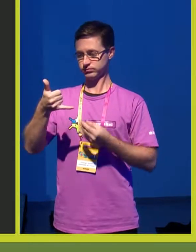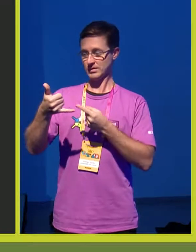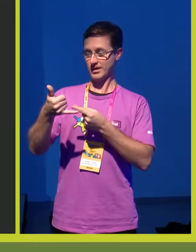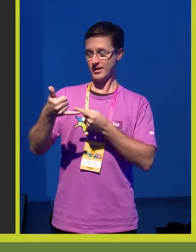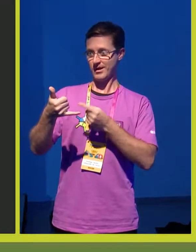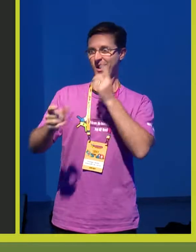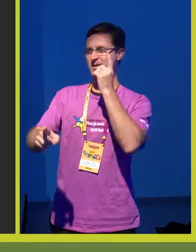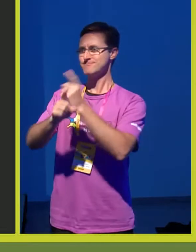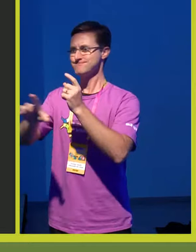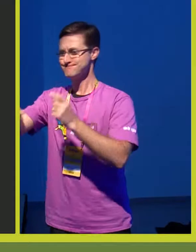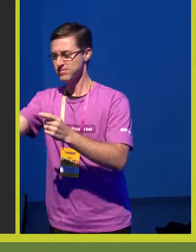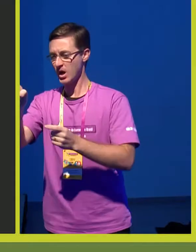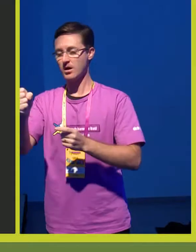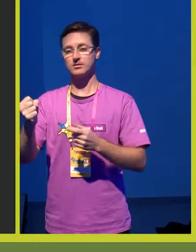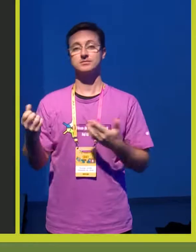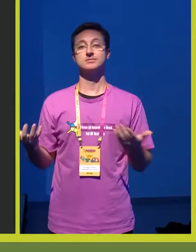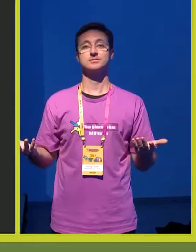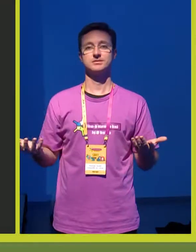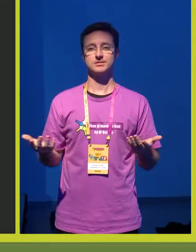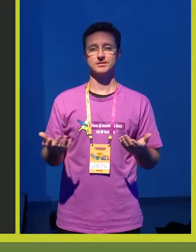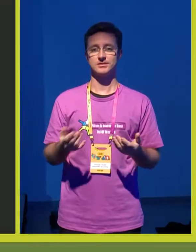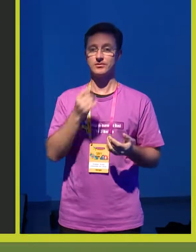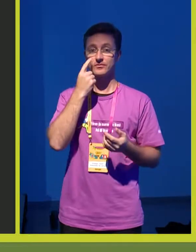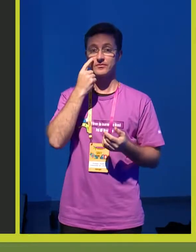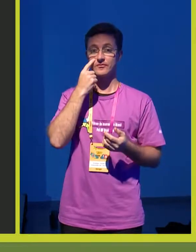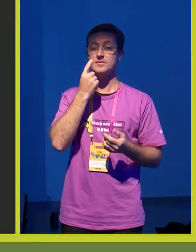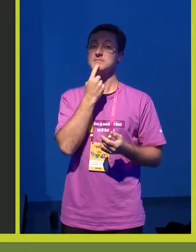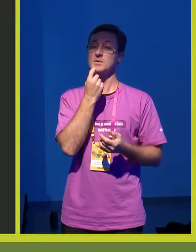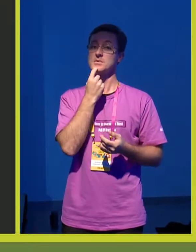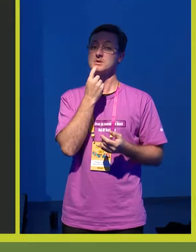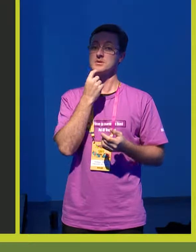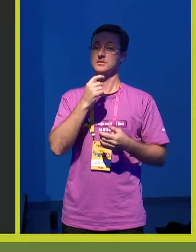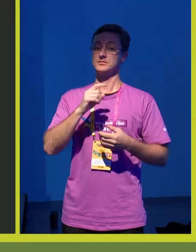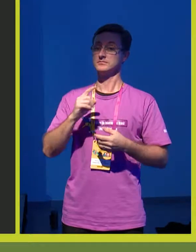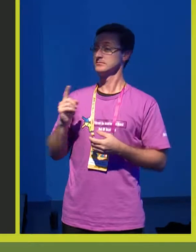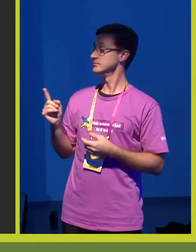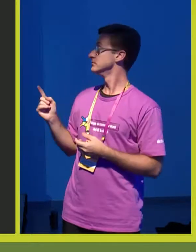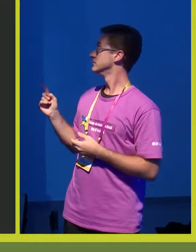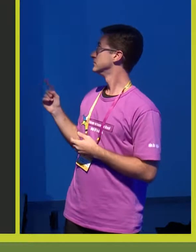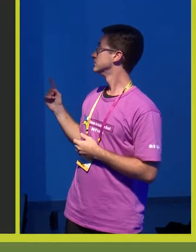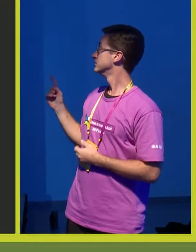flagrante. Se você vê esses vermelhinhos aí, a maior parte desses,